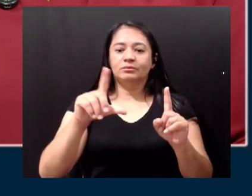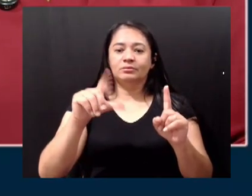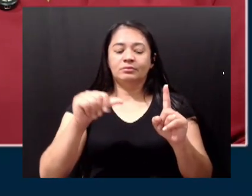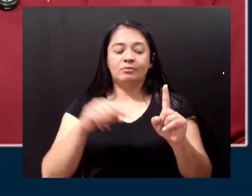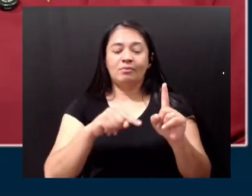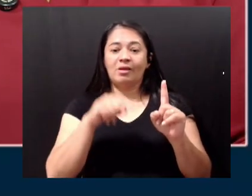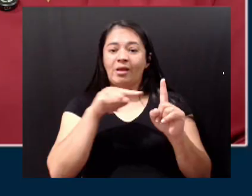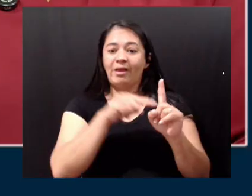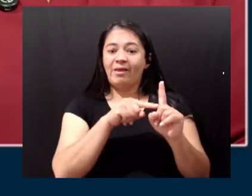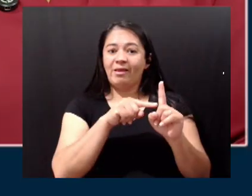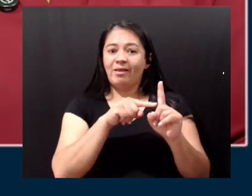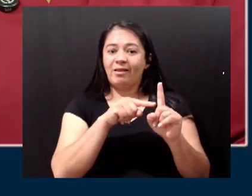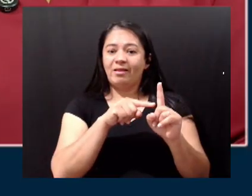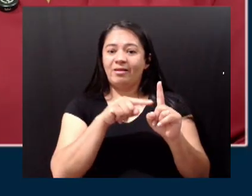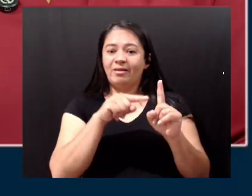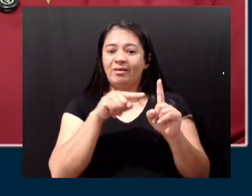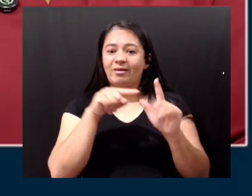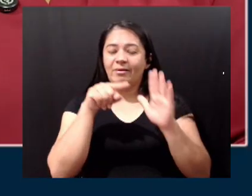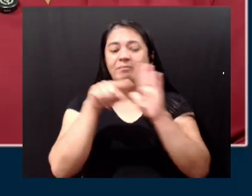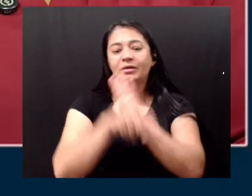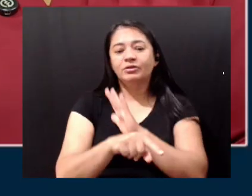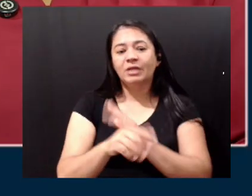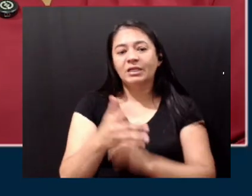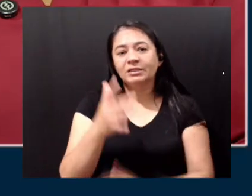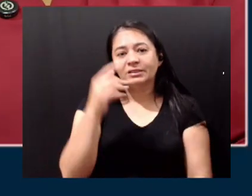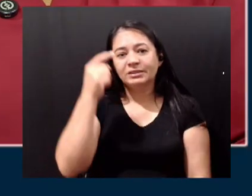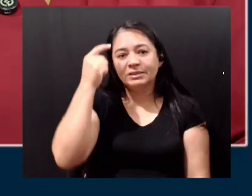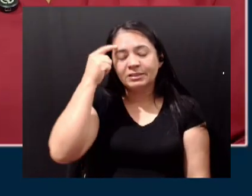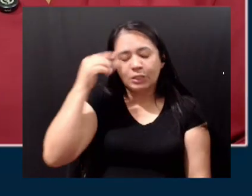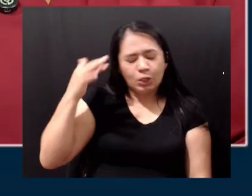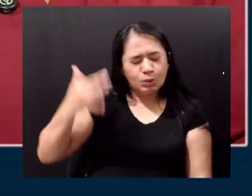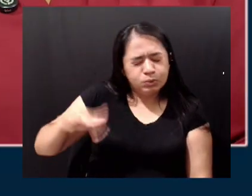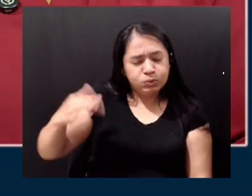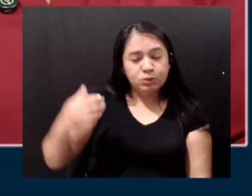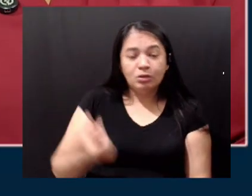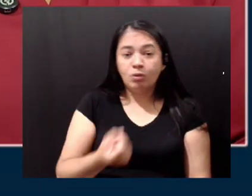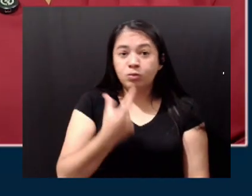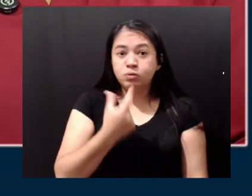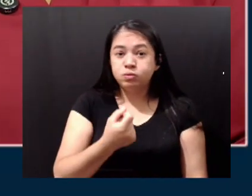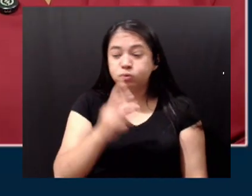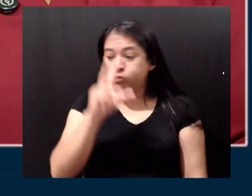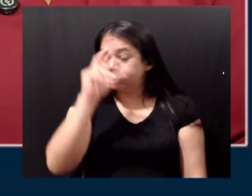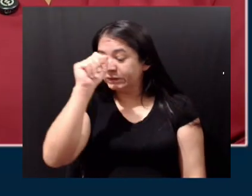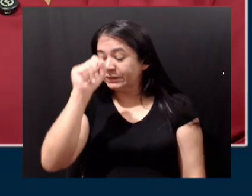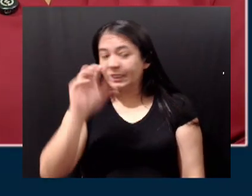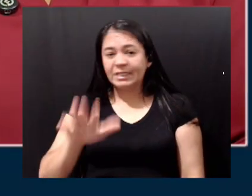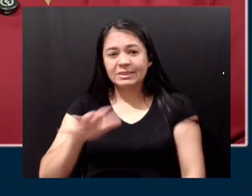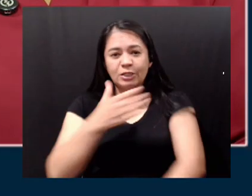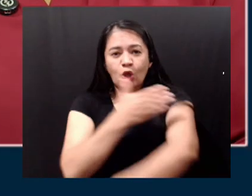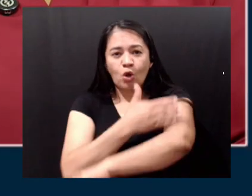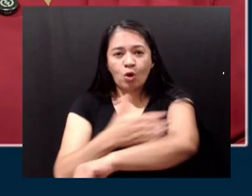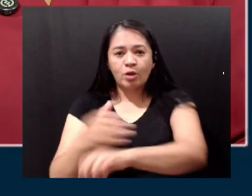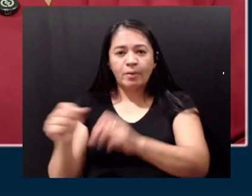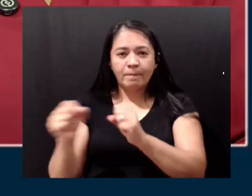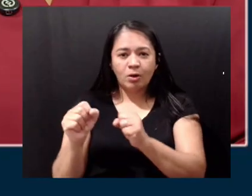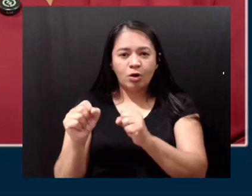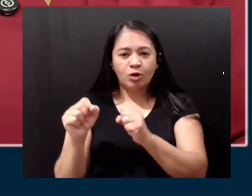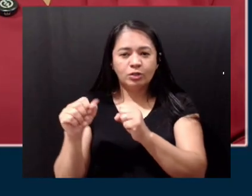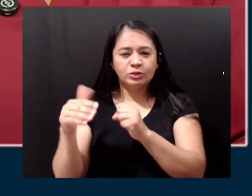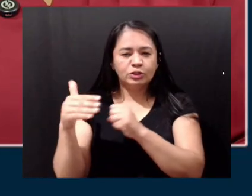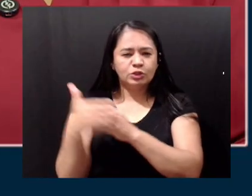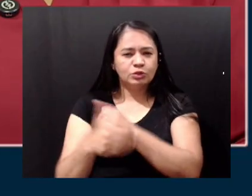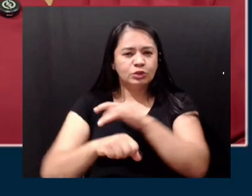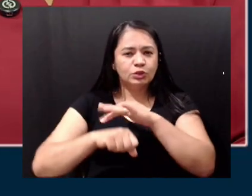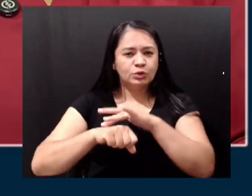vezes a pessoa sente dor de cabeça e já toma remédio forte. Esse hábito pode mascarar doenças mais graves e